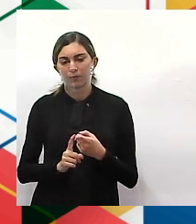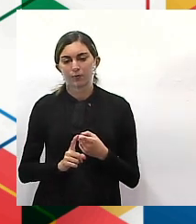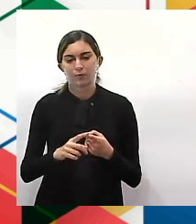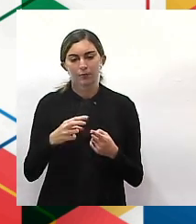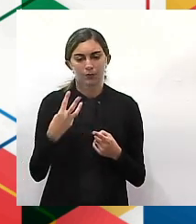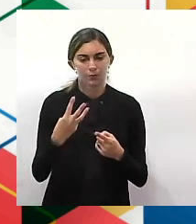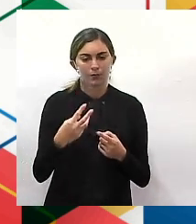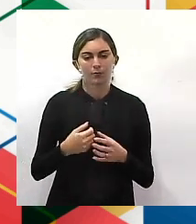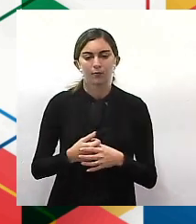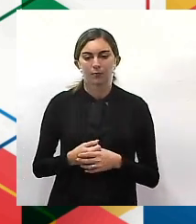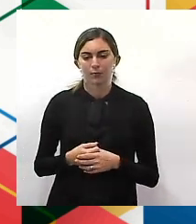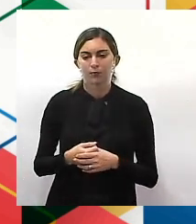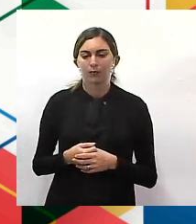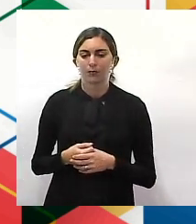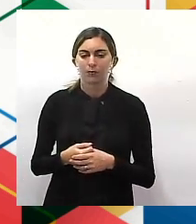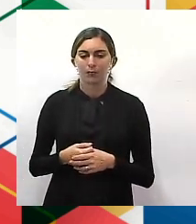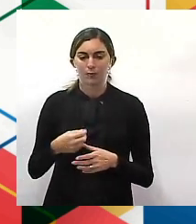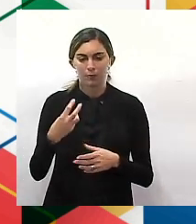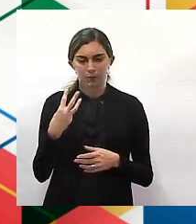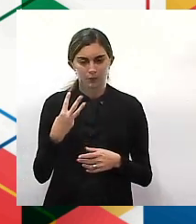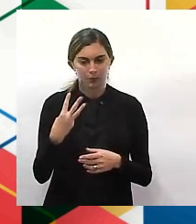Então, 2,